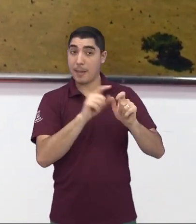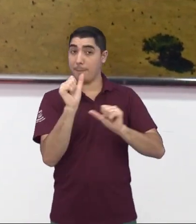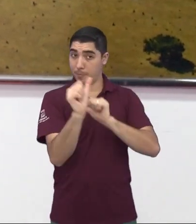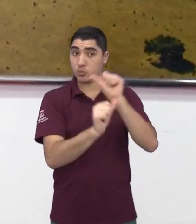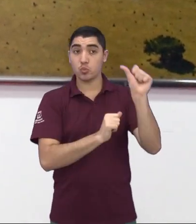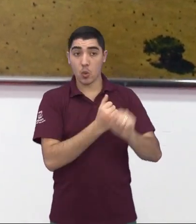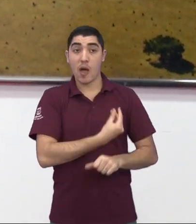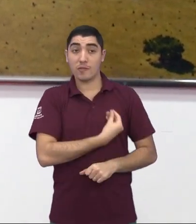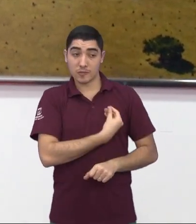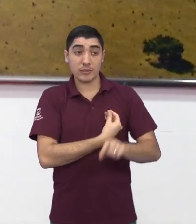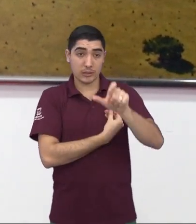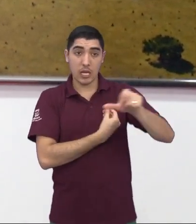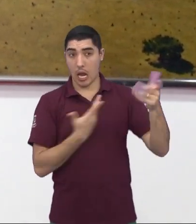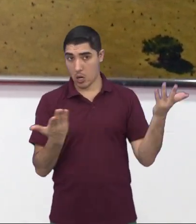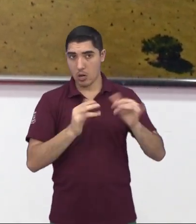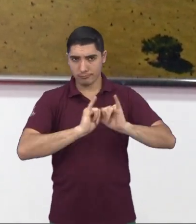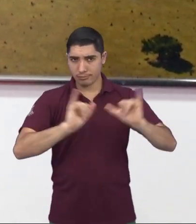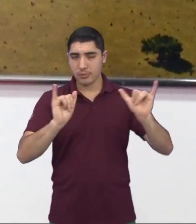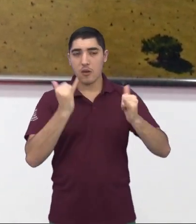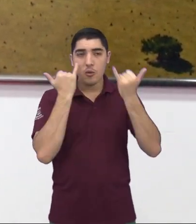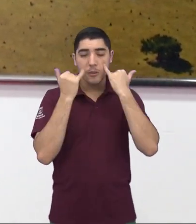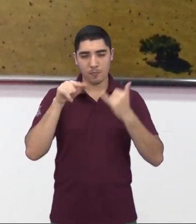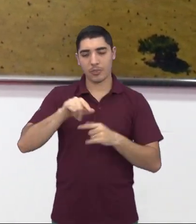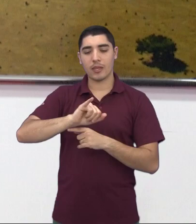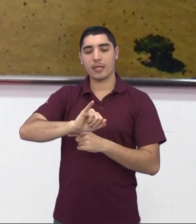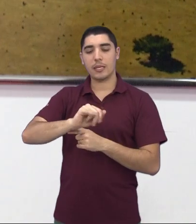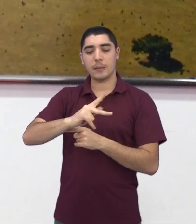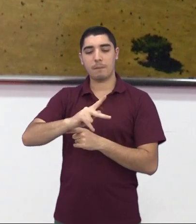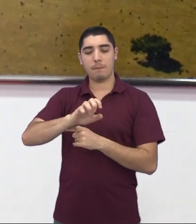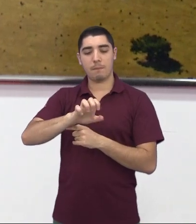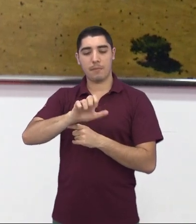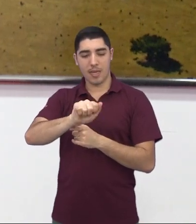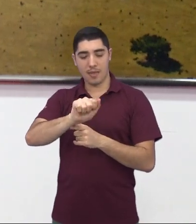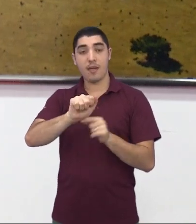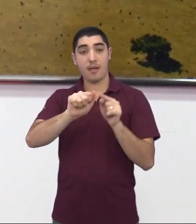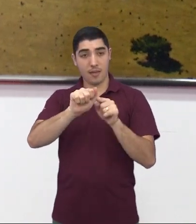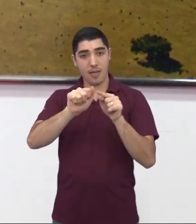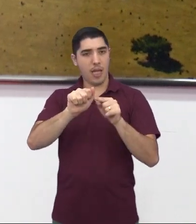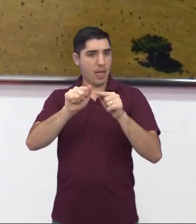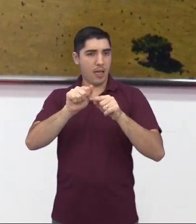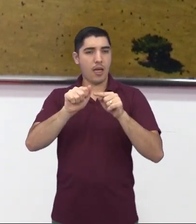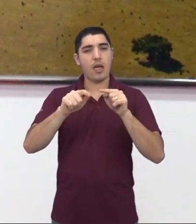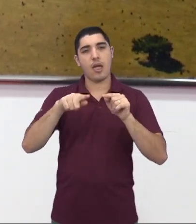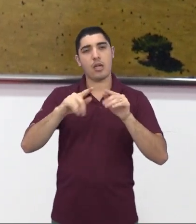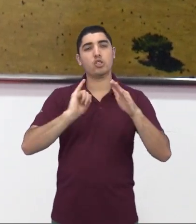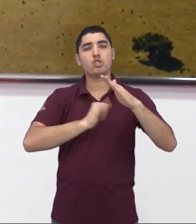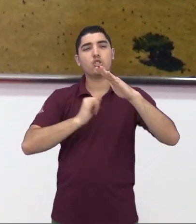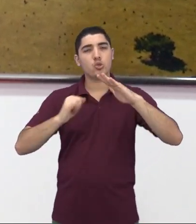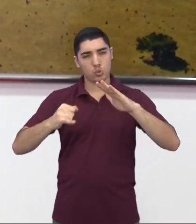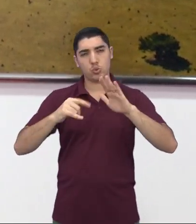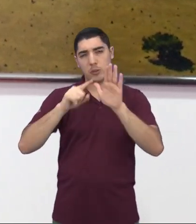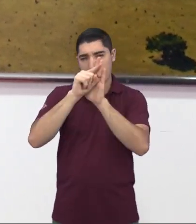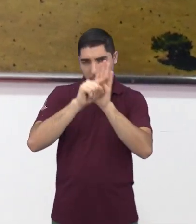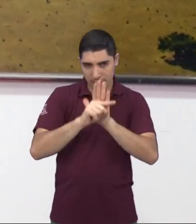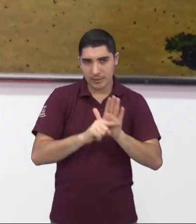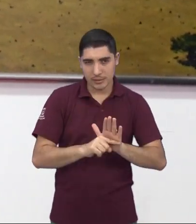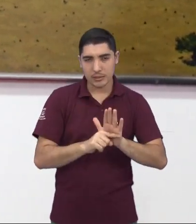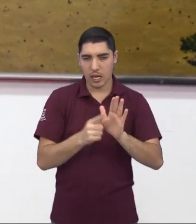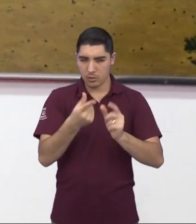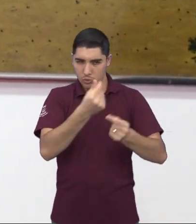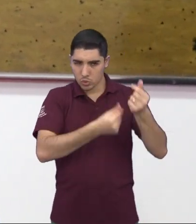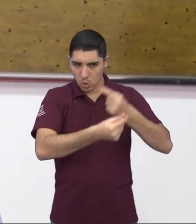de vida, viu? Vou falar aqui para vocês os dados. De acordo com o IPEA, né, que é o Instituto de Pesquisa Econômica Aplicada,